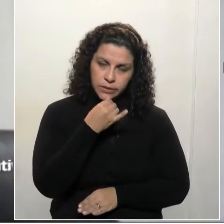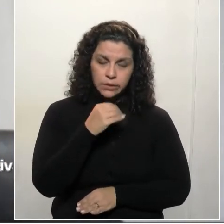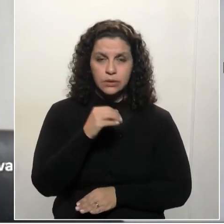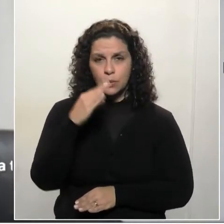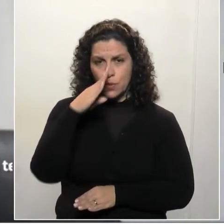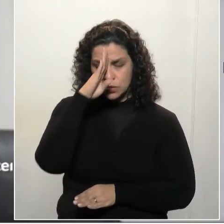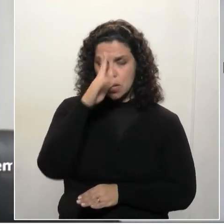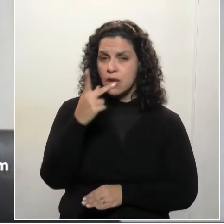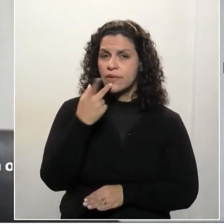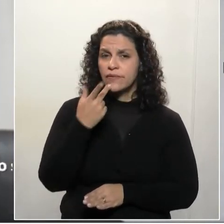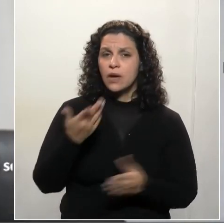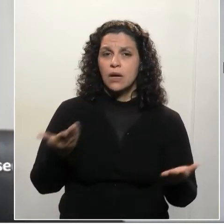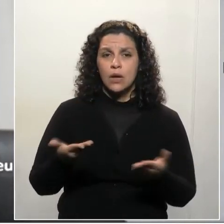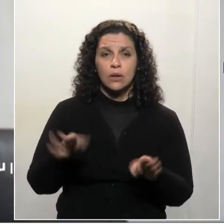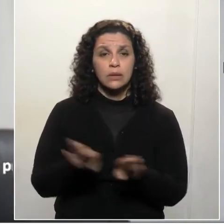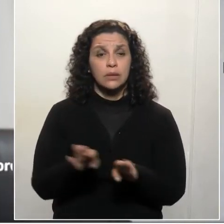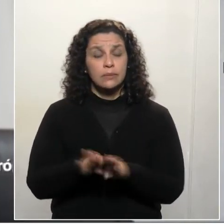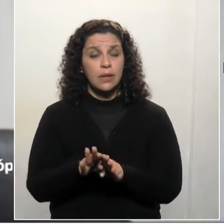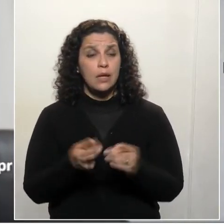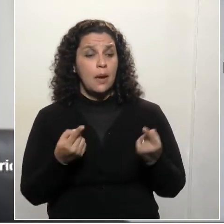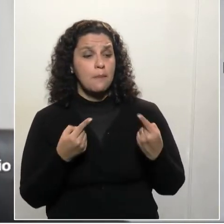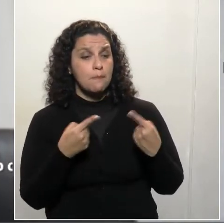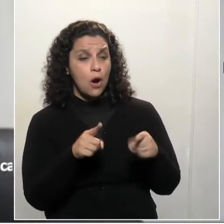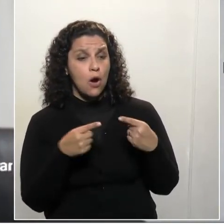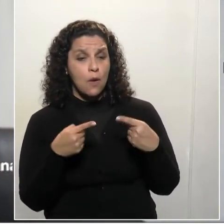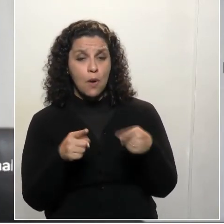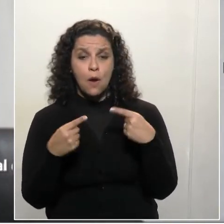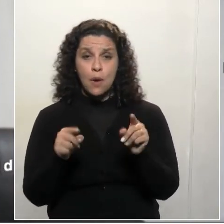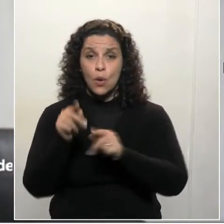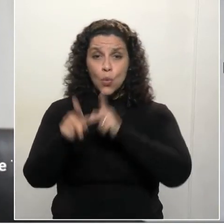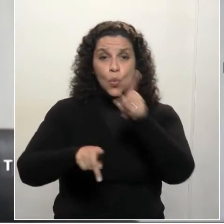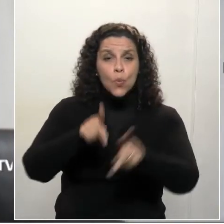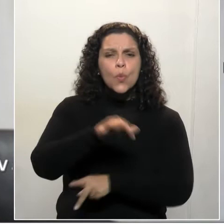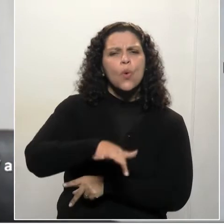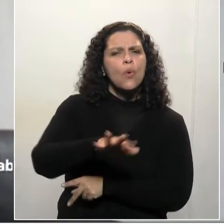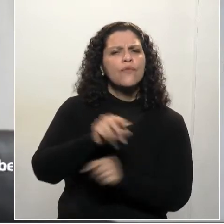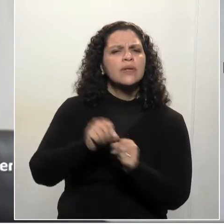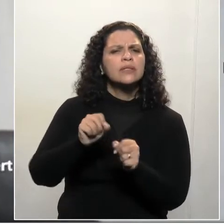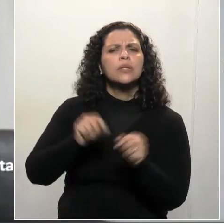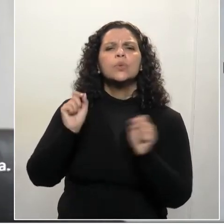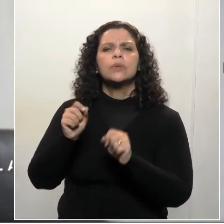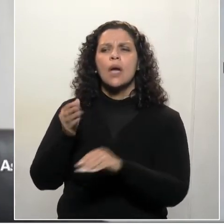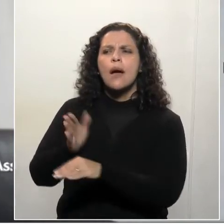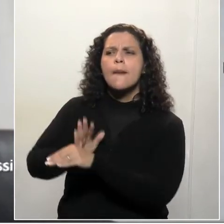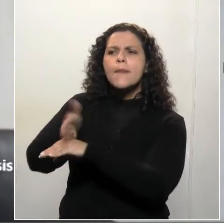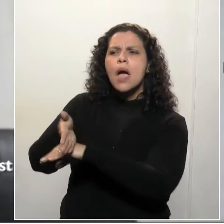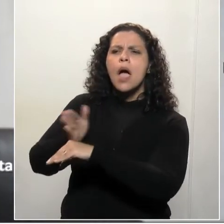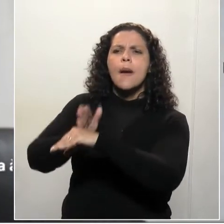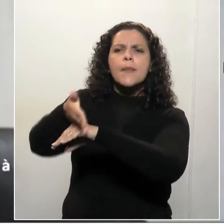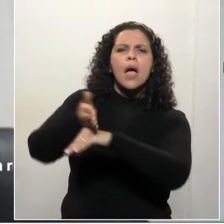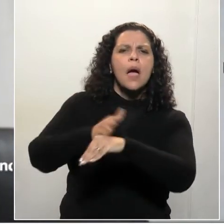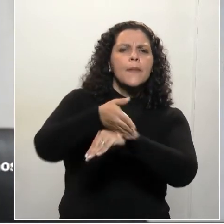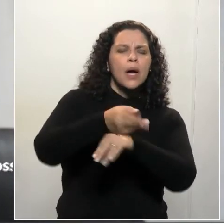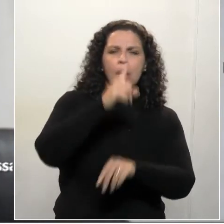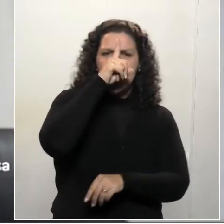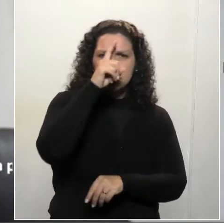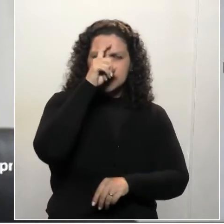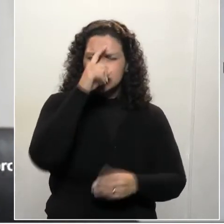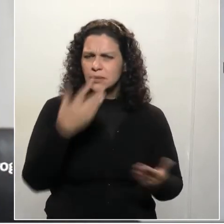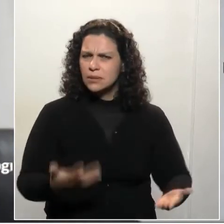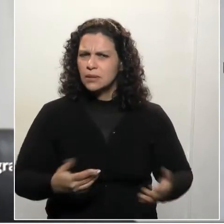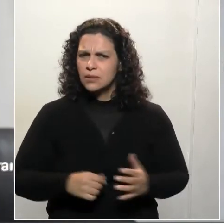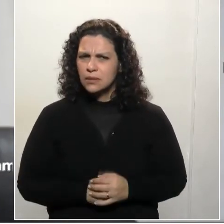de incitar a população para ir invadir hospitais,